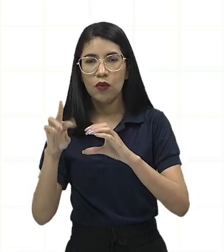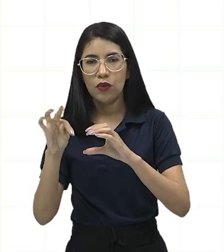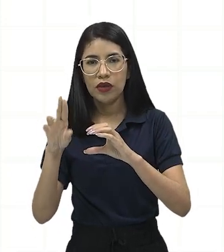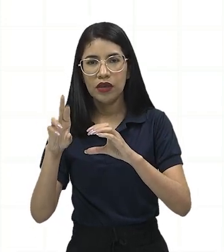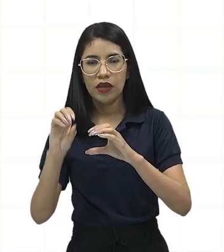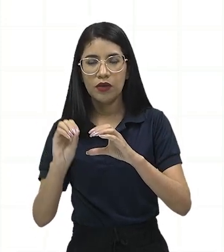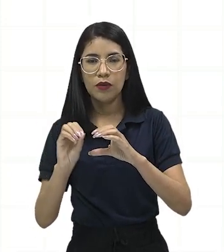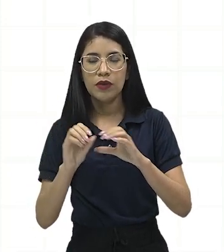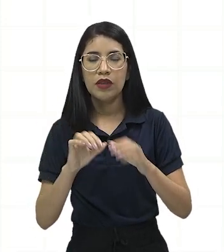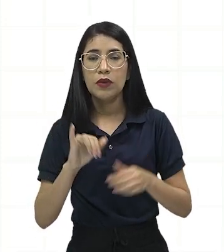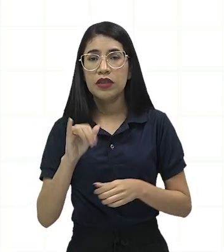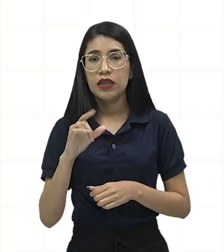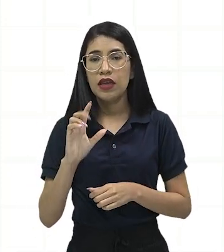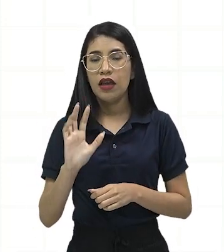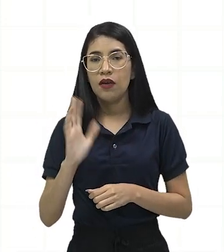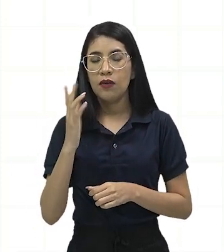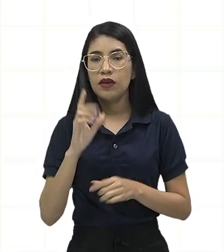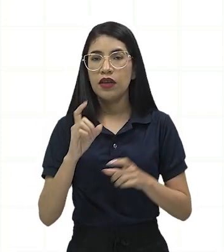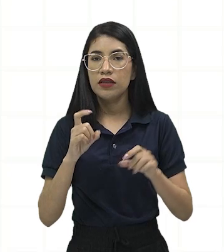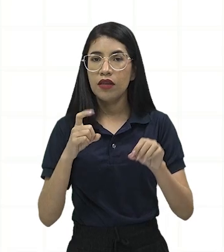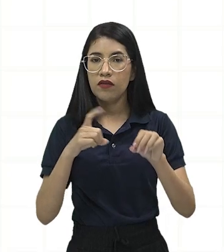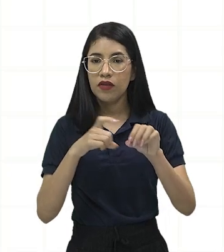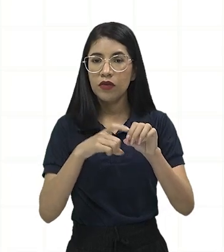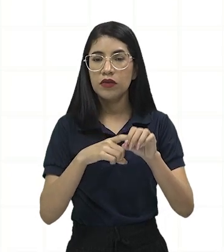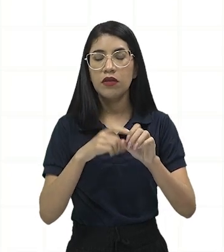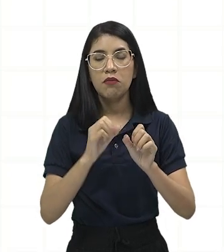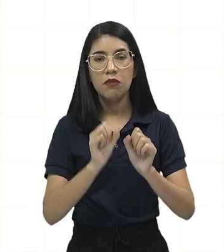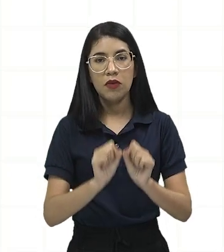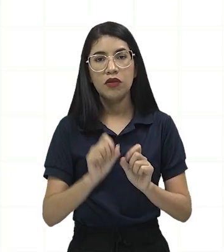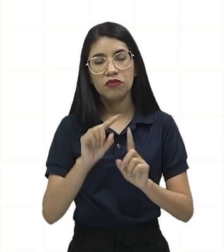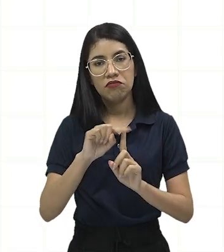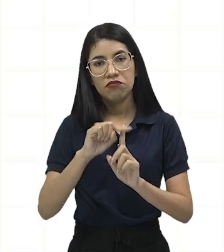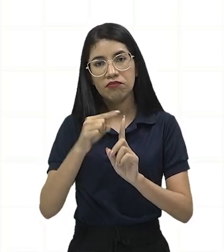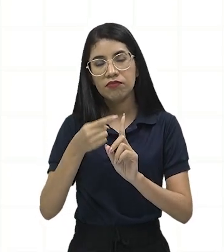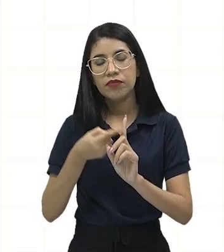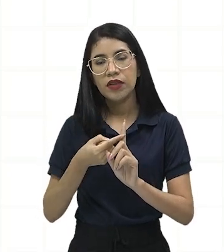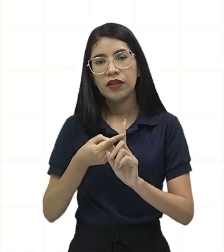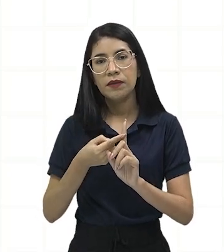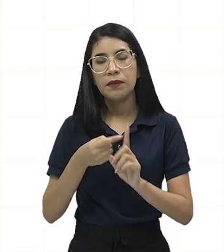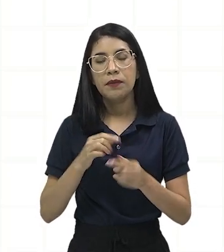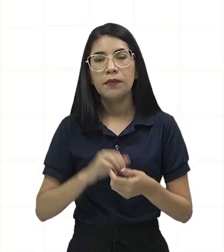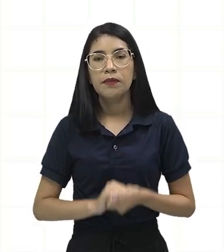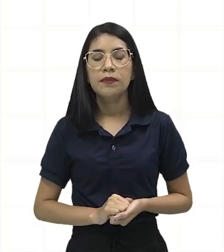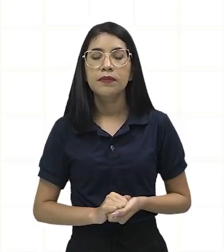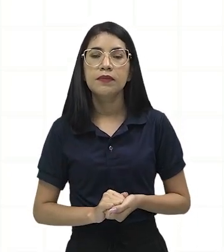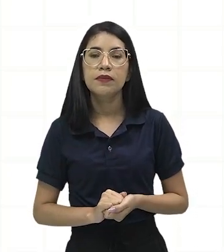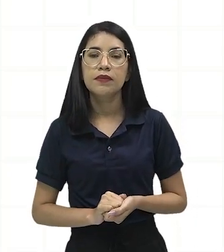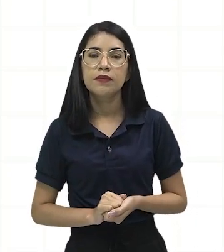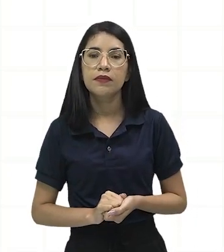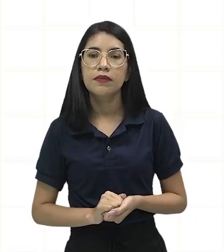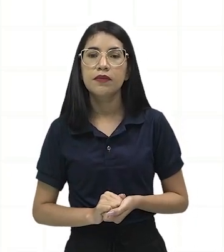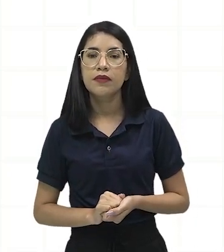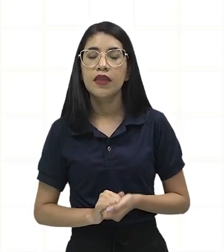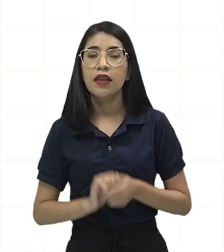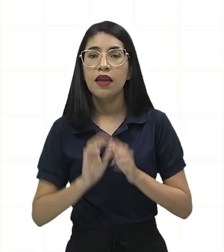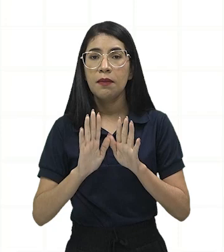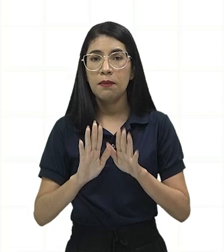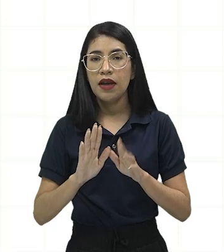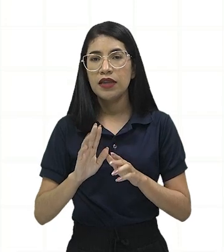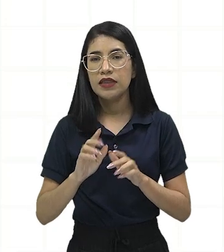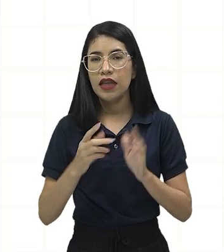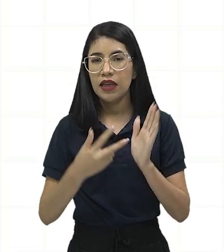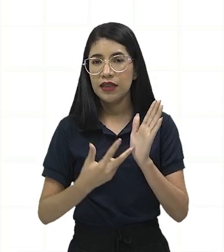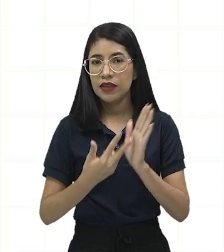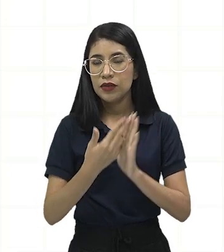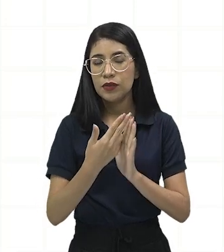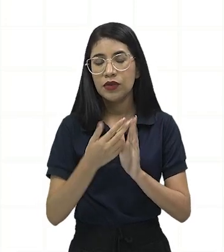se acontecer a fecundação, né, essa mulher pode ficar grávida. Mas no caso aqui da laqueadura, né, a gente